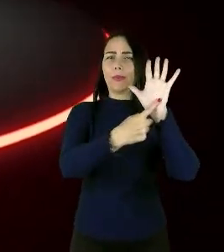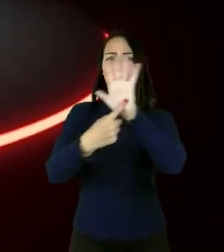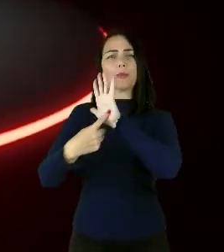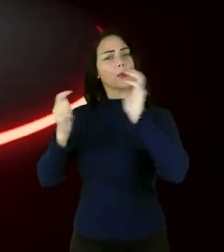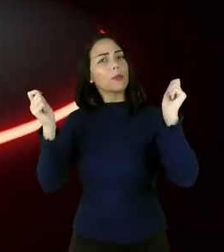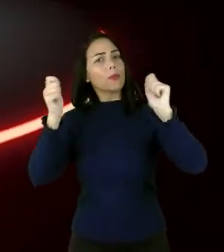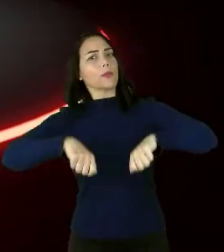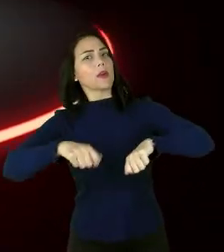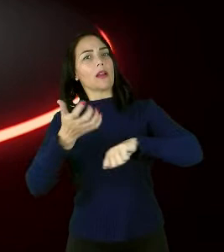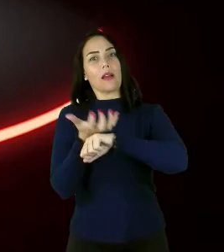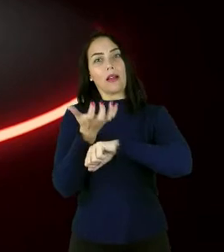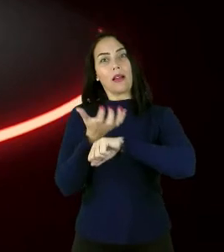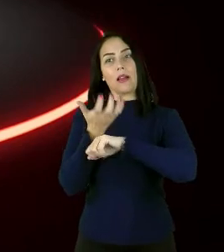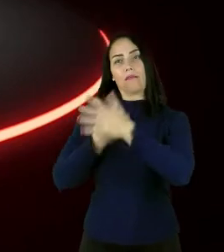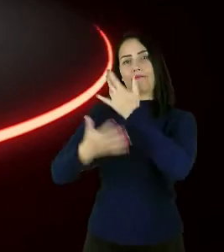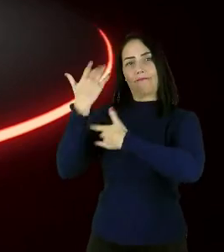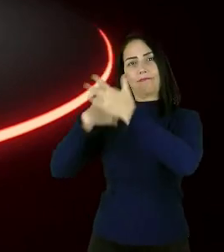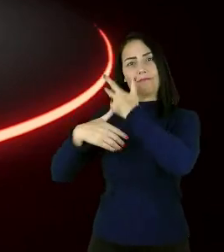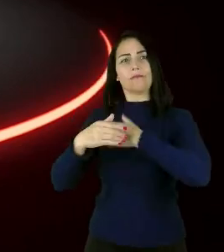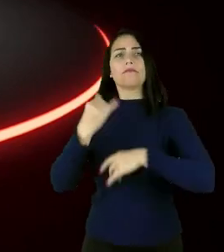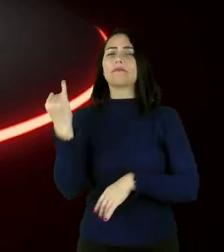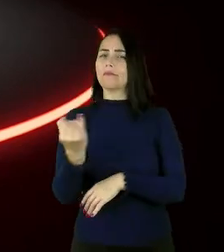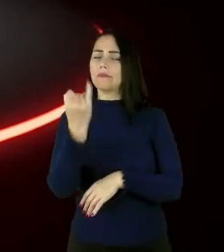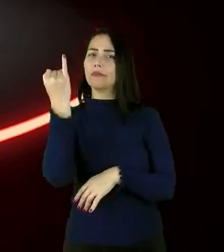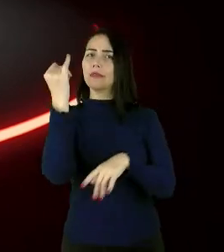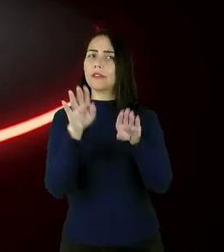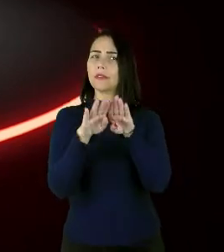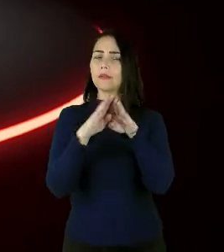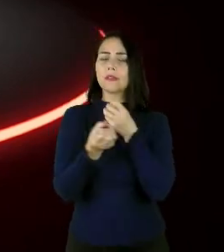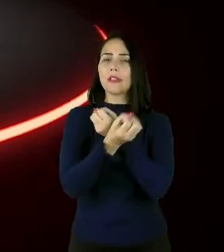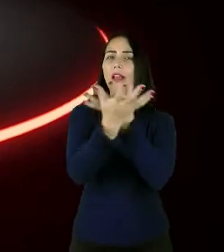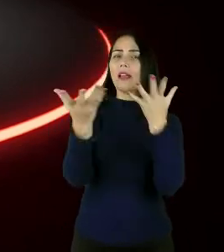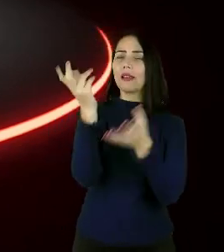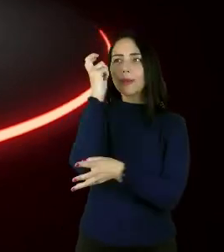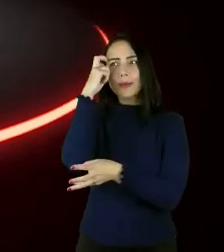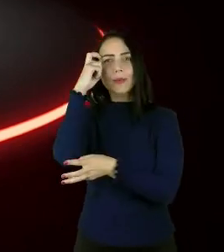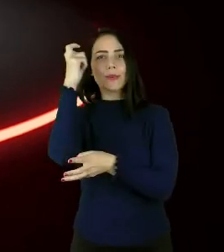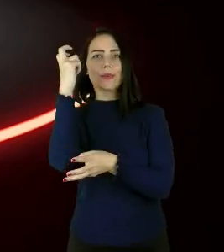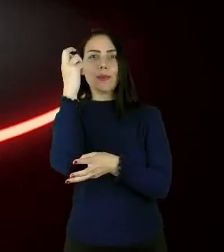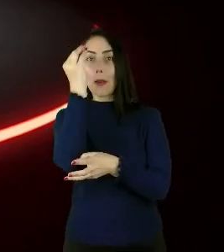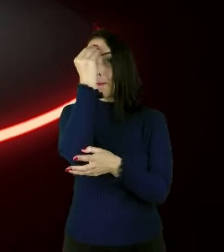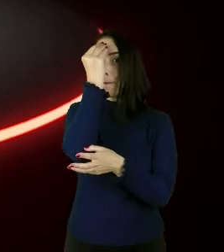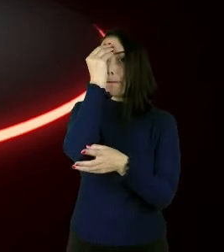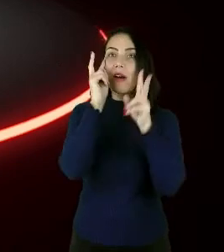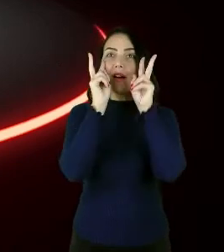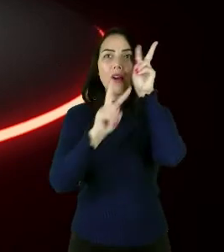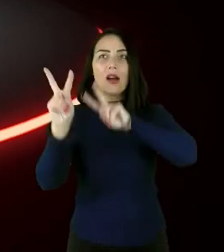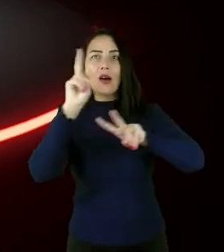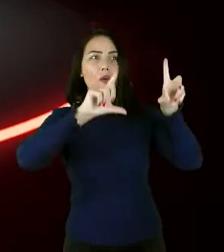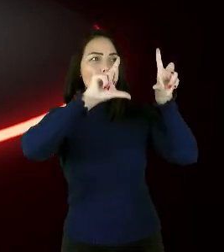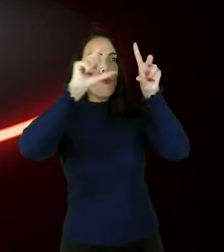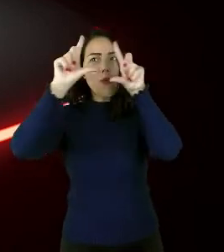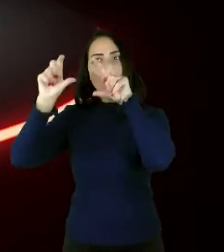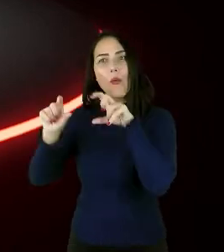do potencial econômico na época uma importante exposição Cultural de memória fotográfica e de